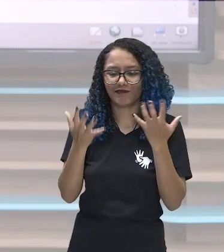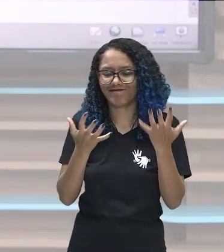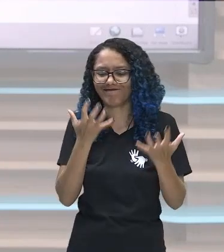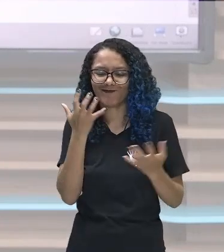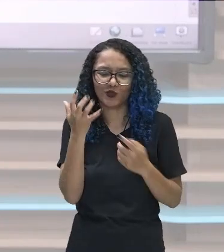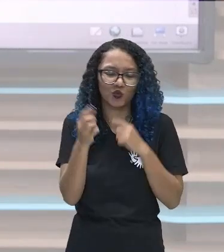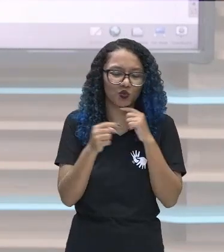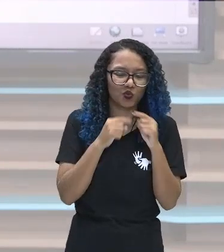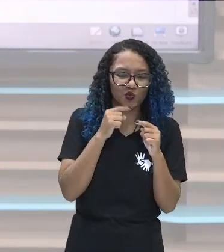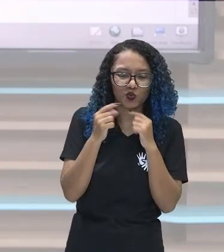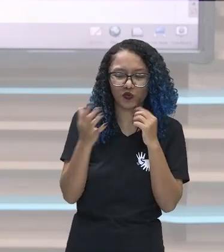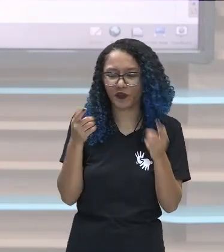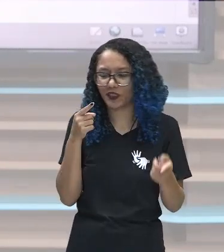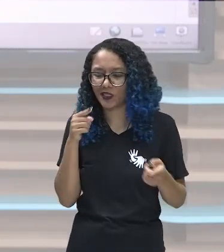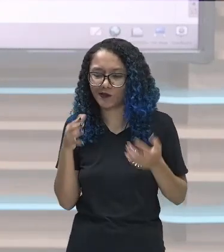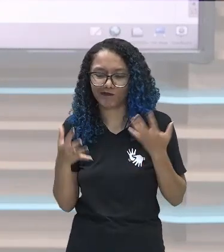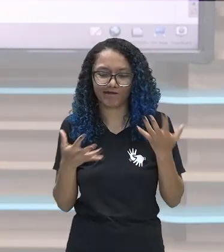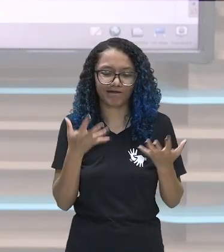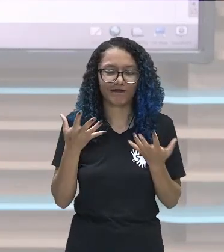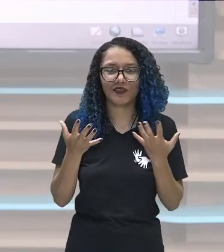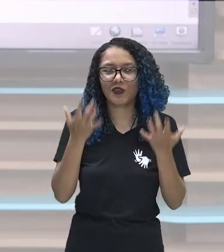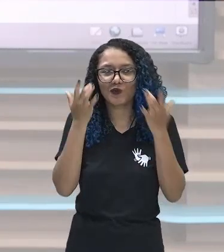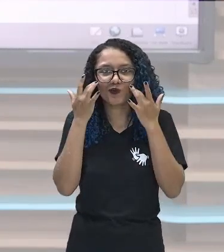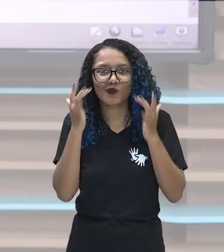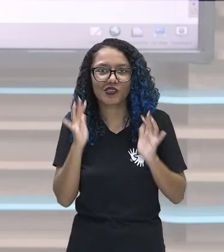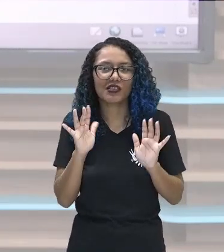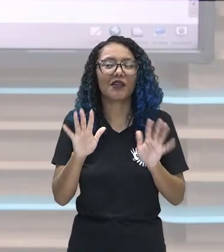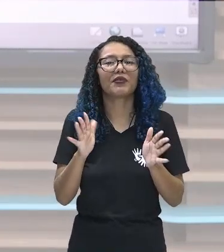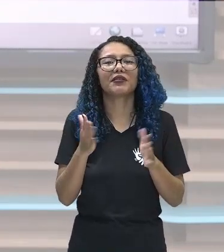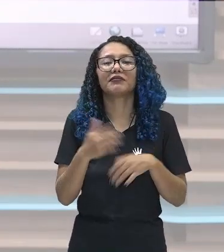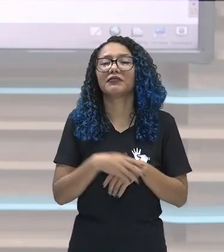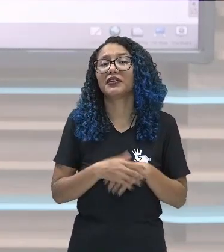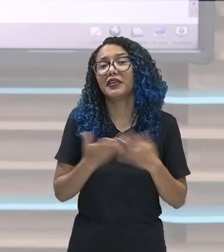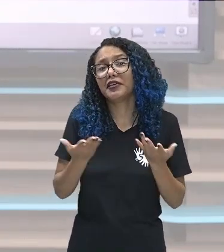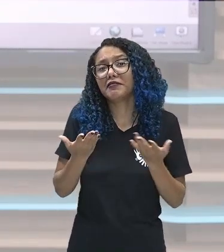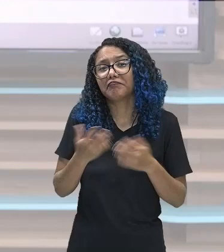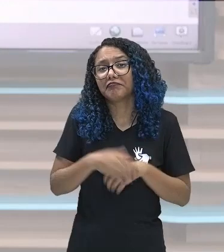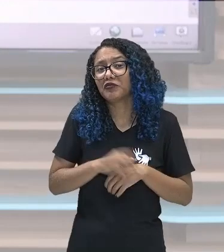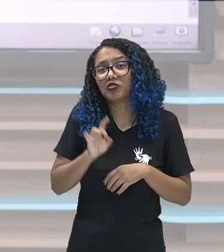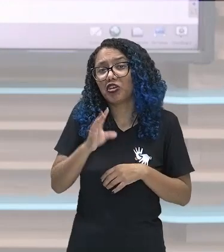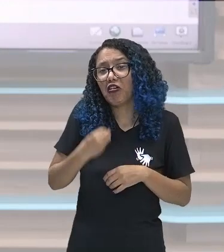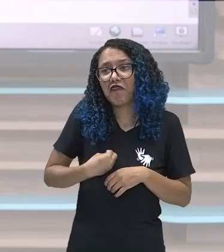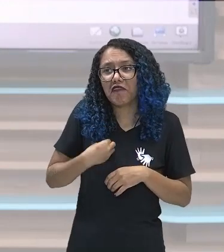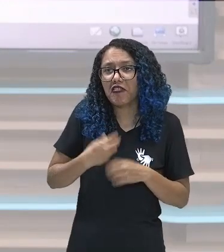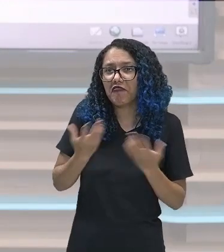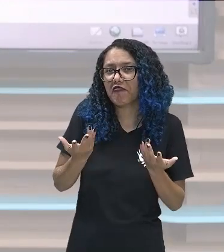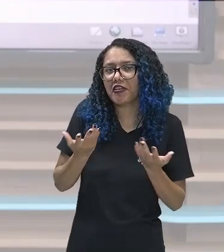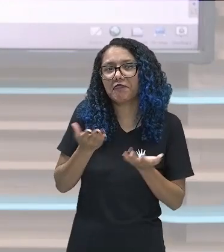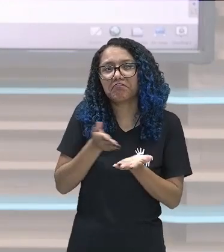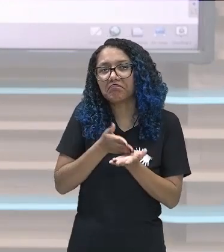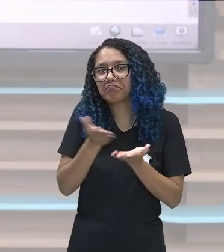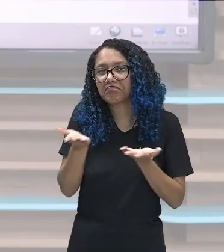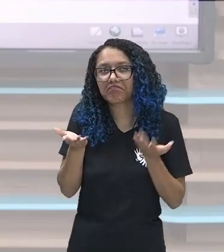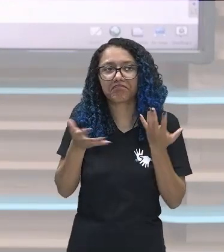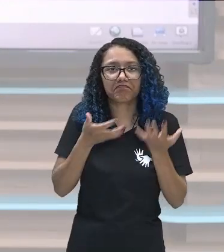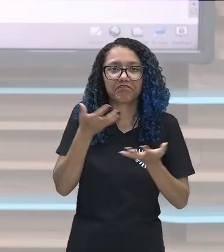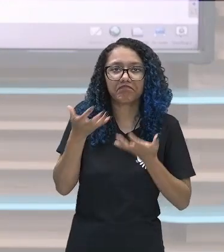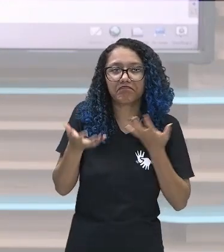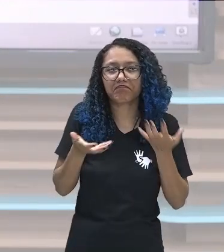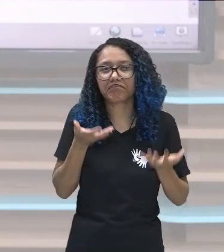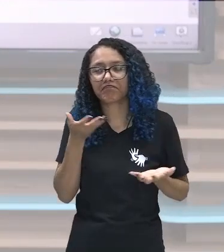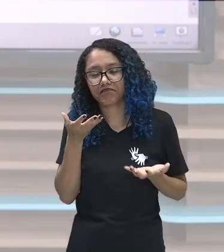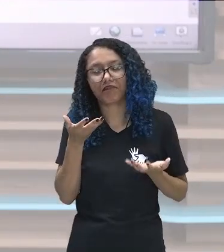o que fazer, né? E aí a gente vai deixando a vida levar a gente, tá bom? Então, o propósito ele serve para isso, para dar